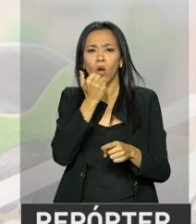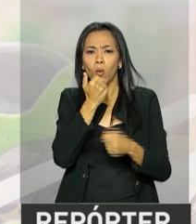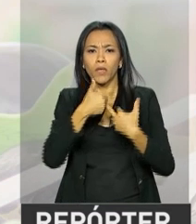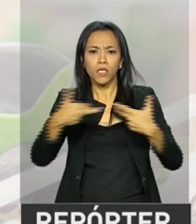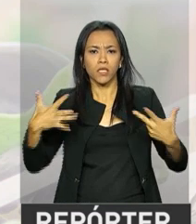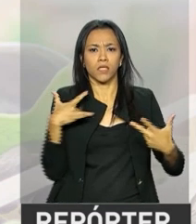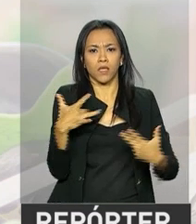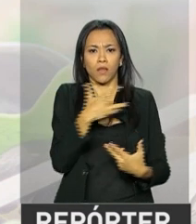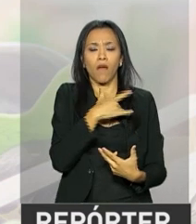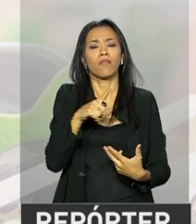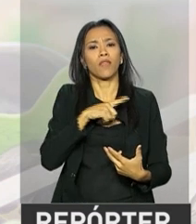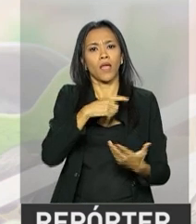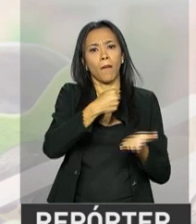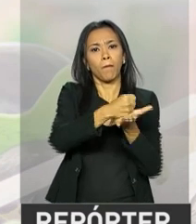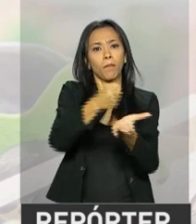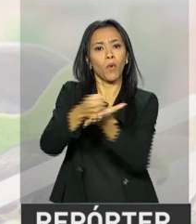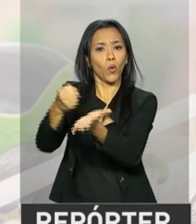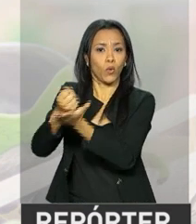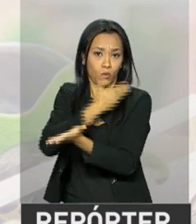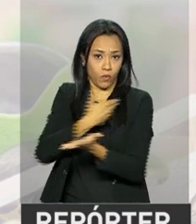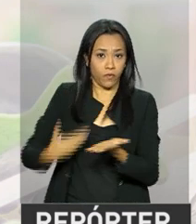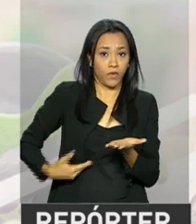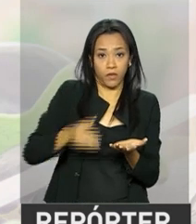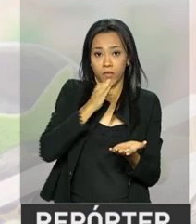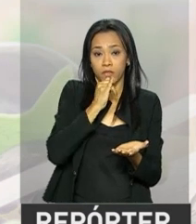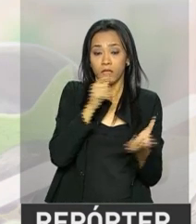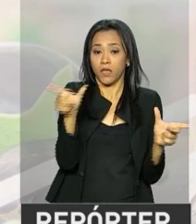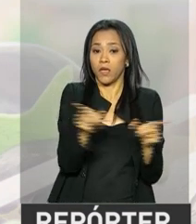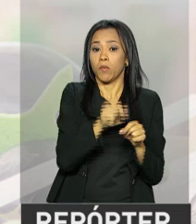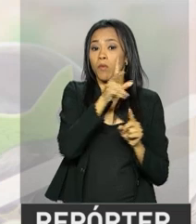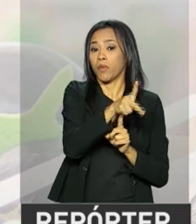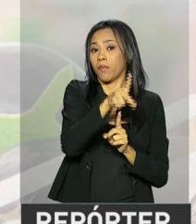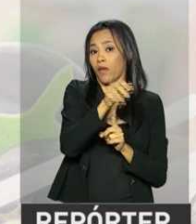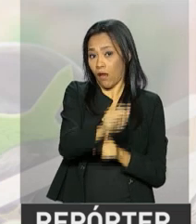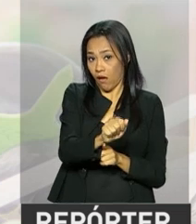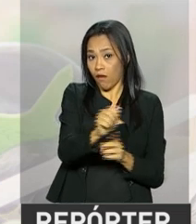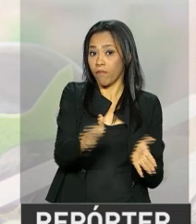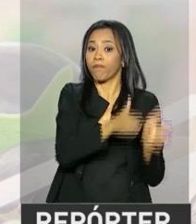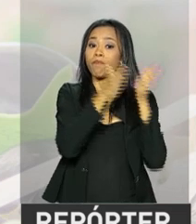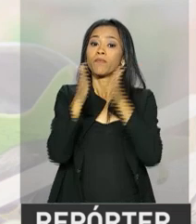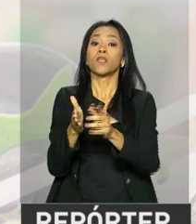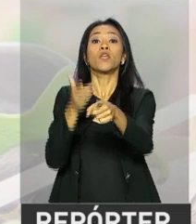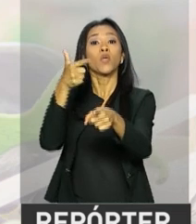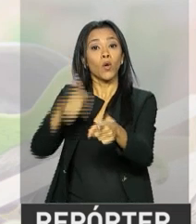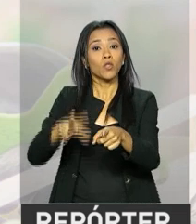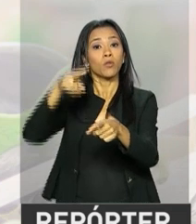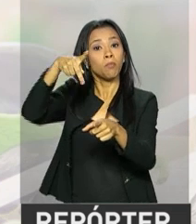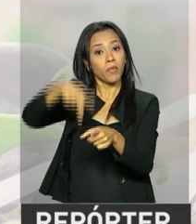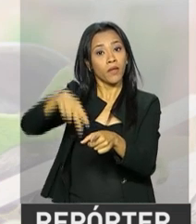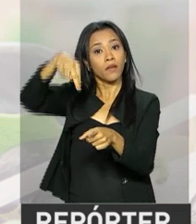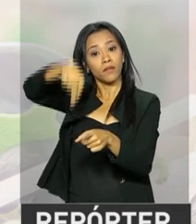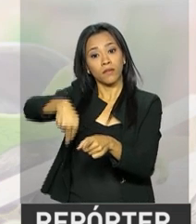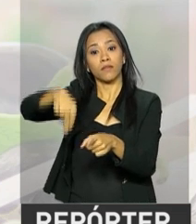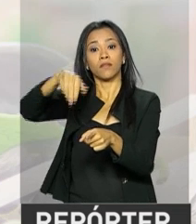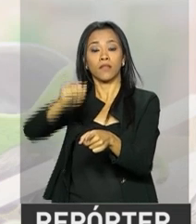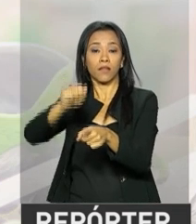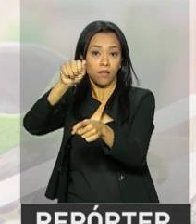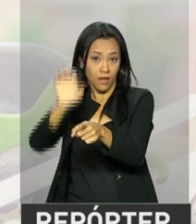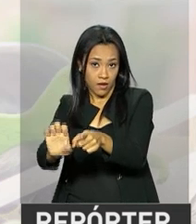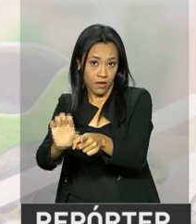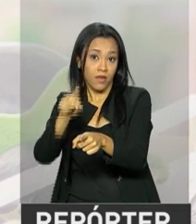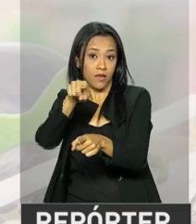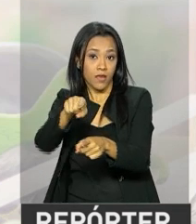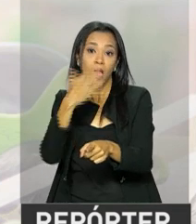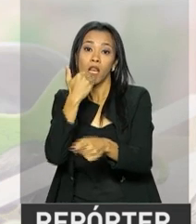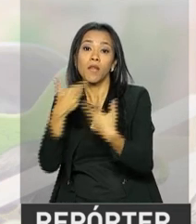conta com o apoio de várias ações como o programa de aquisição de alimentos UPA e o programa nacional de alimentação escolar o